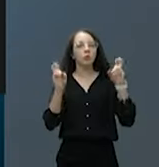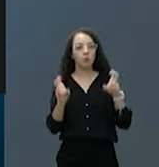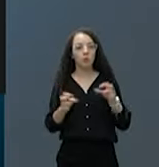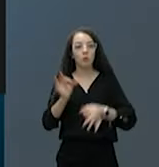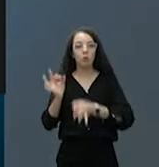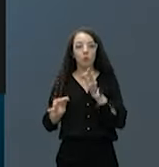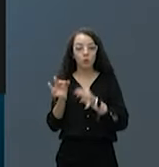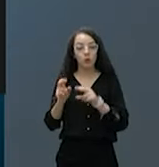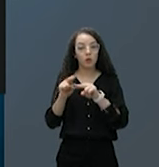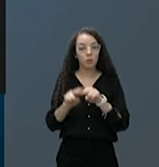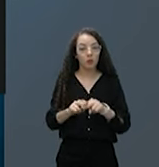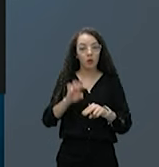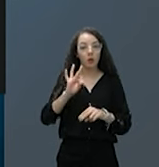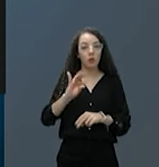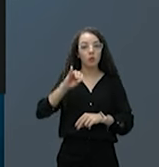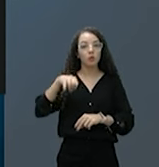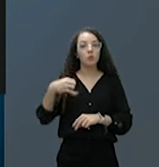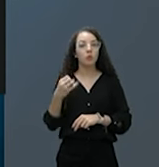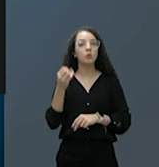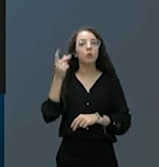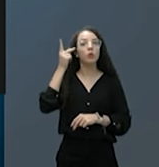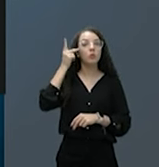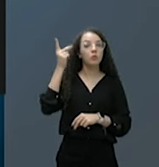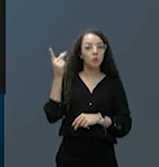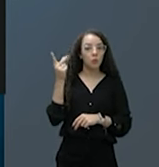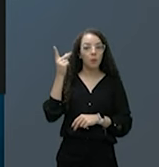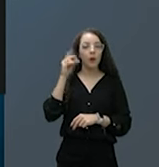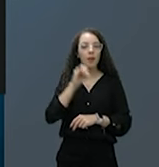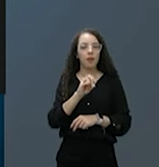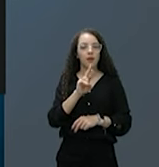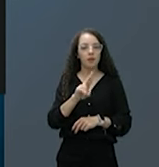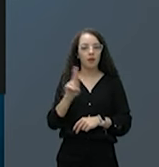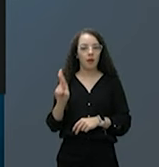de São Paulo, quando do julgamento do IRDR